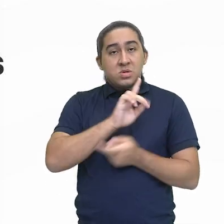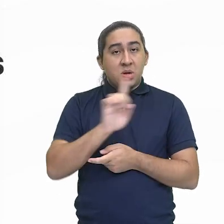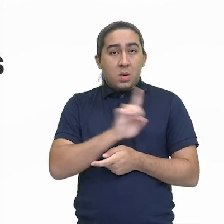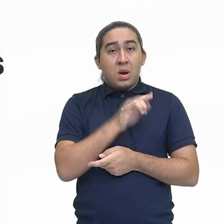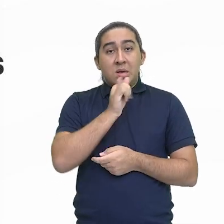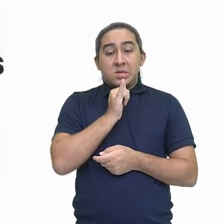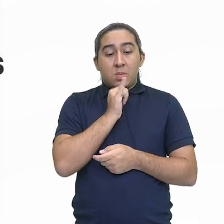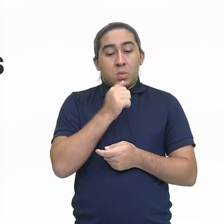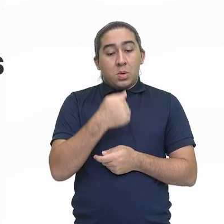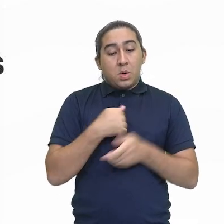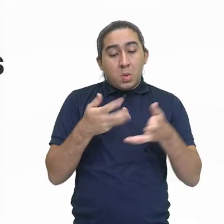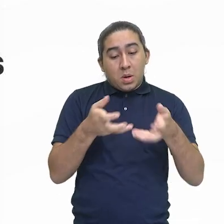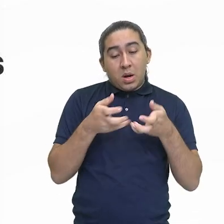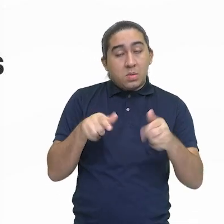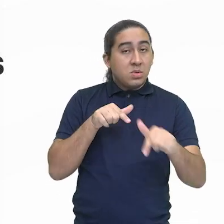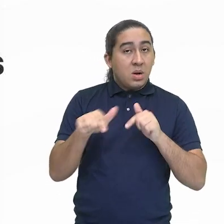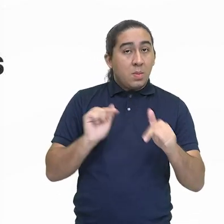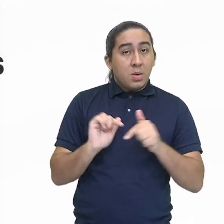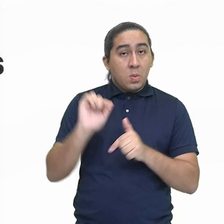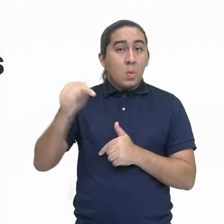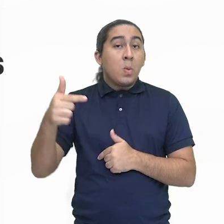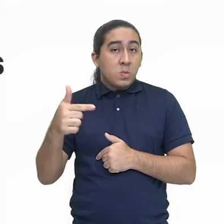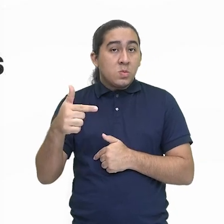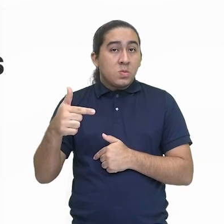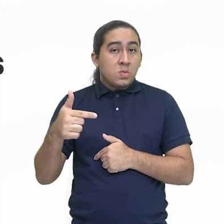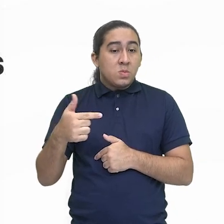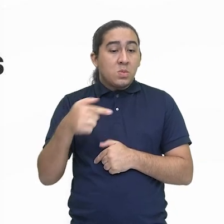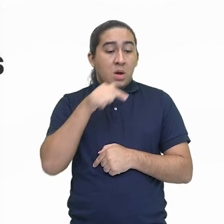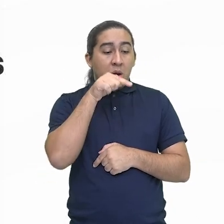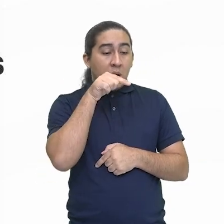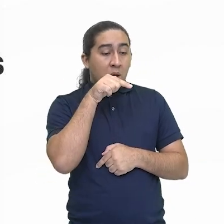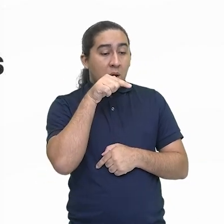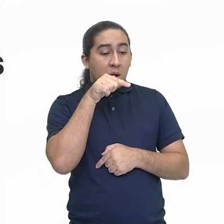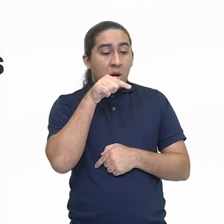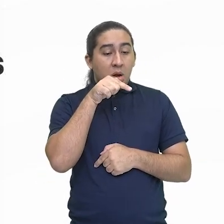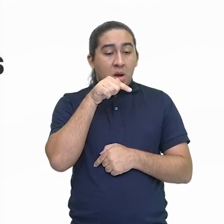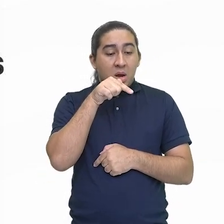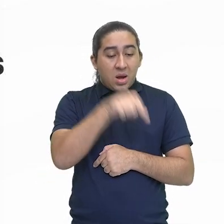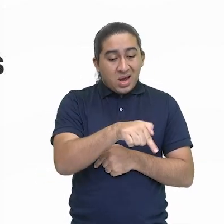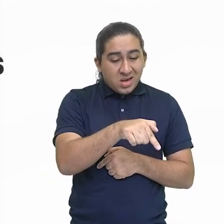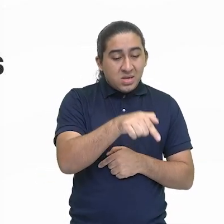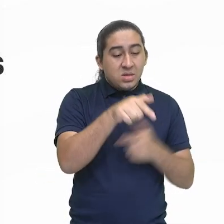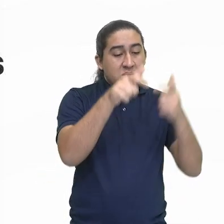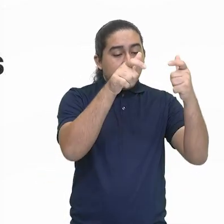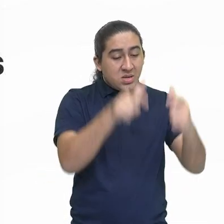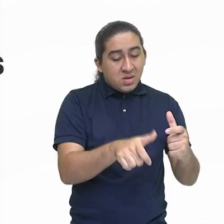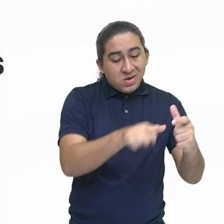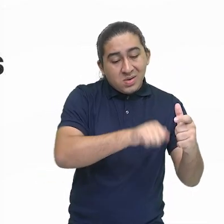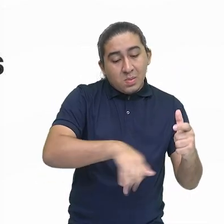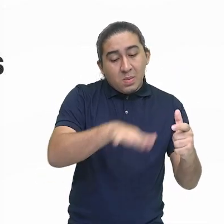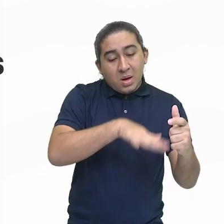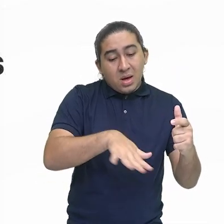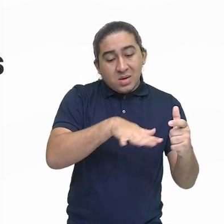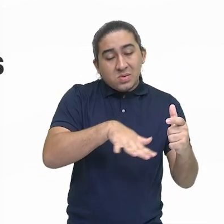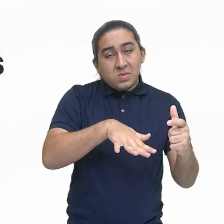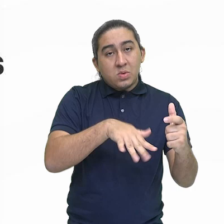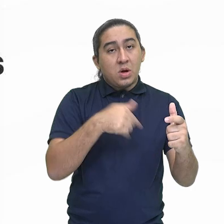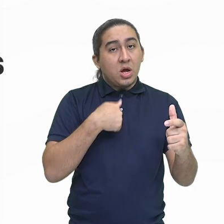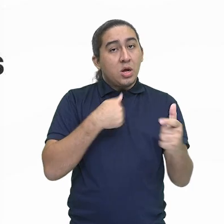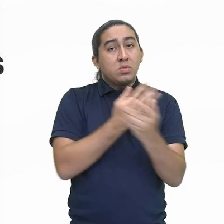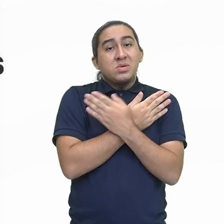emprego e aquele local ele se torna repulsivo para mim, porque eu tenho desemprego,